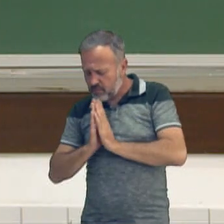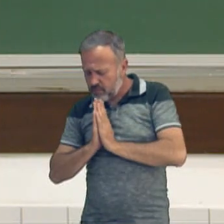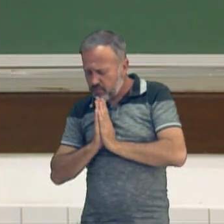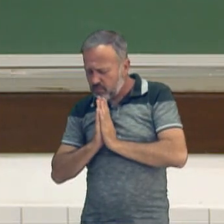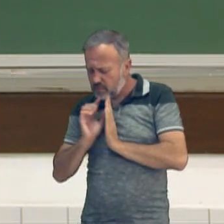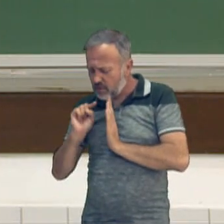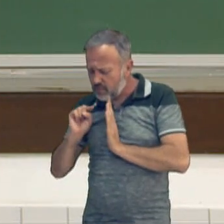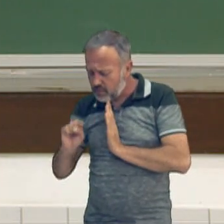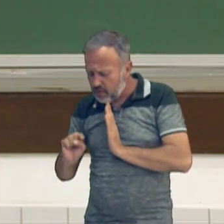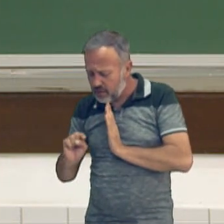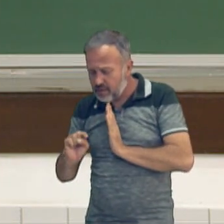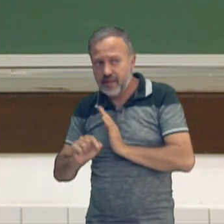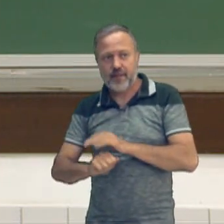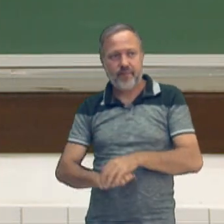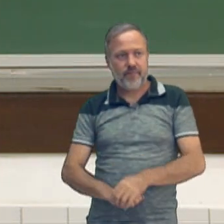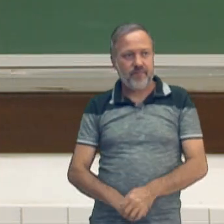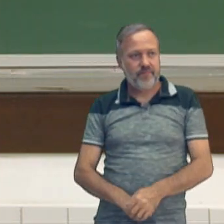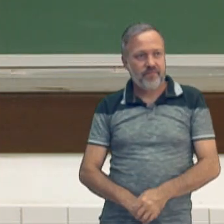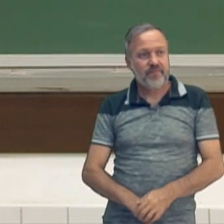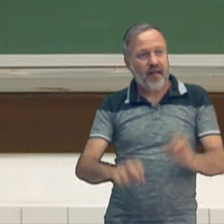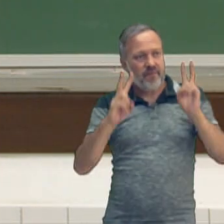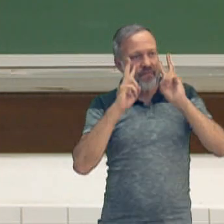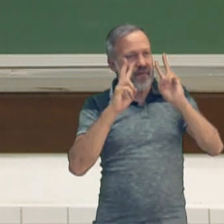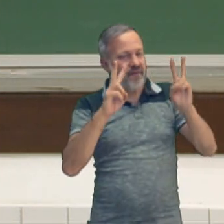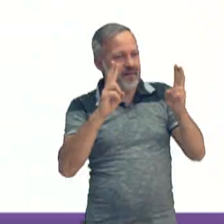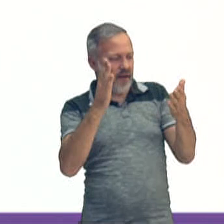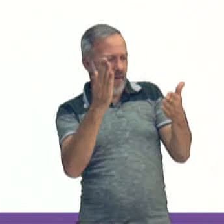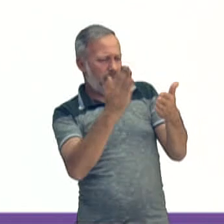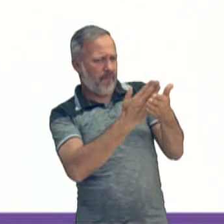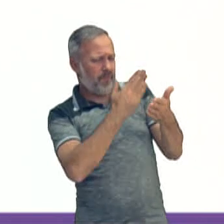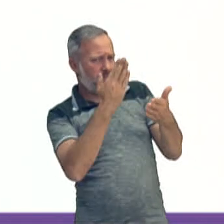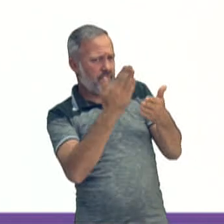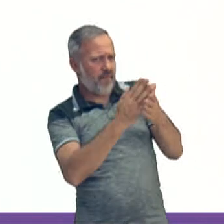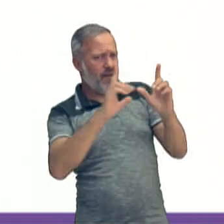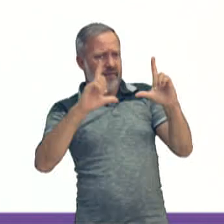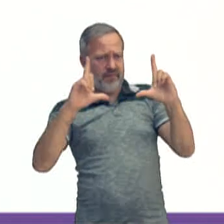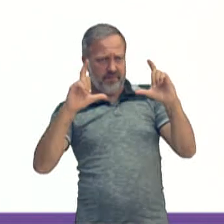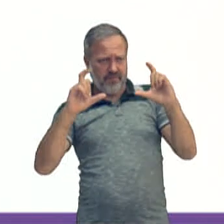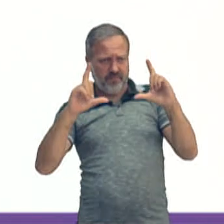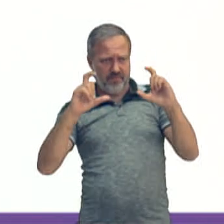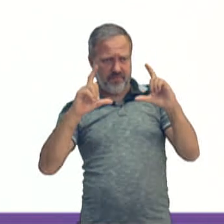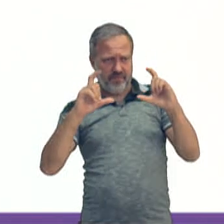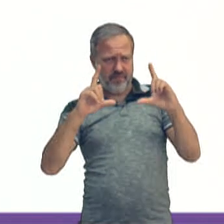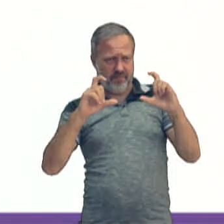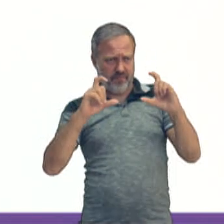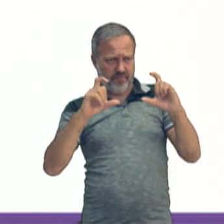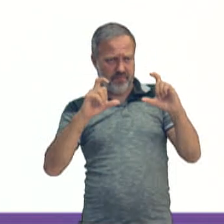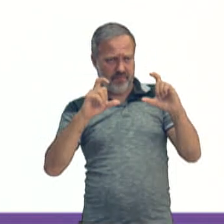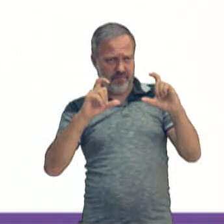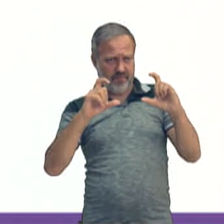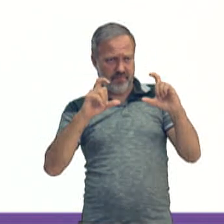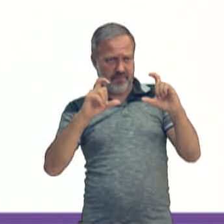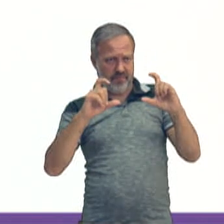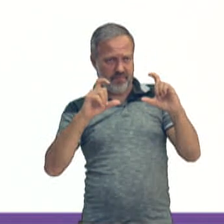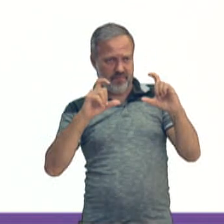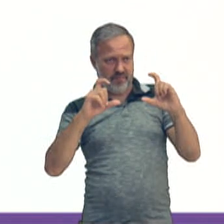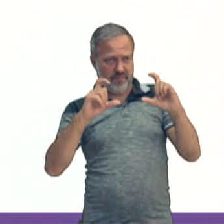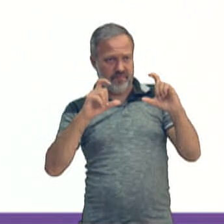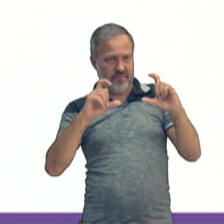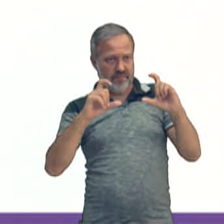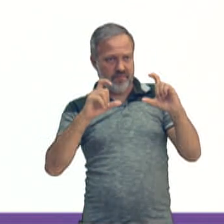de uma revista. Não se preocupem aqui, é só para você entender que funciona no sistema de